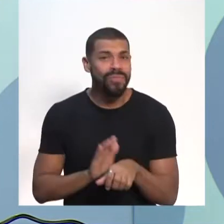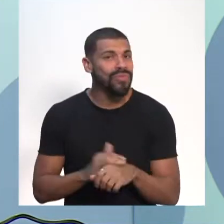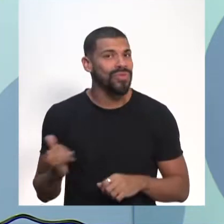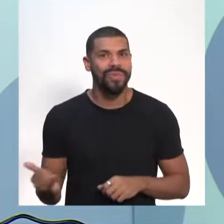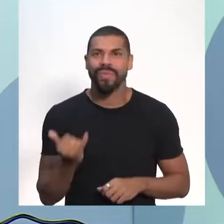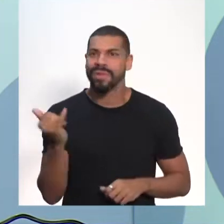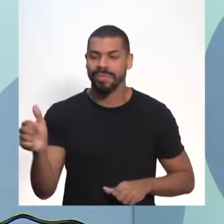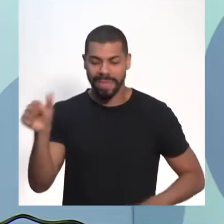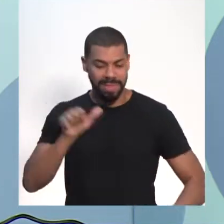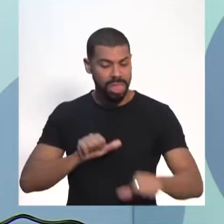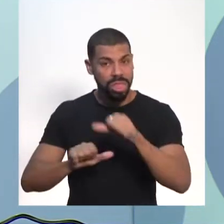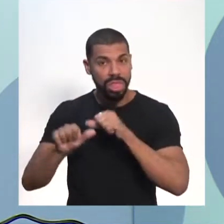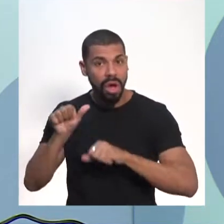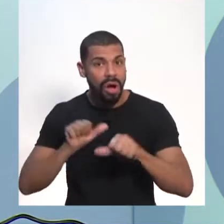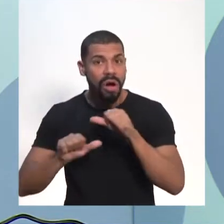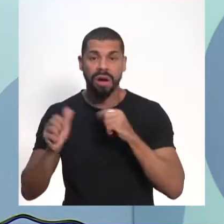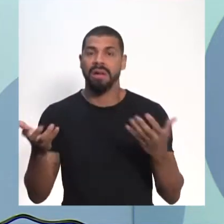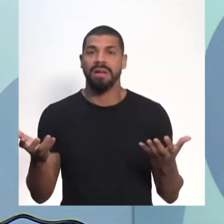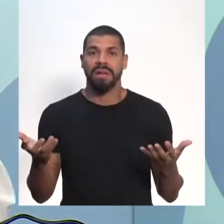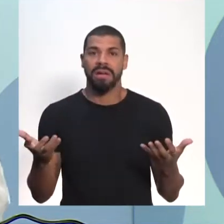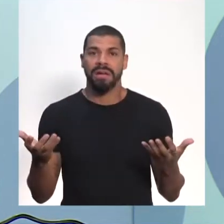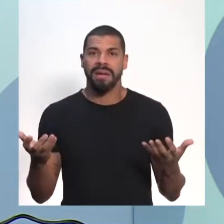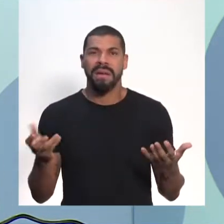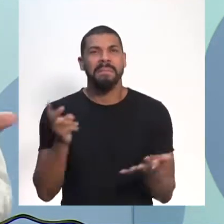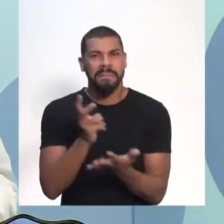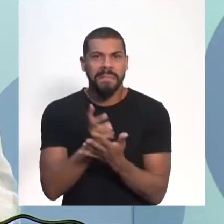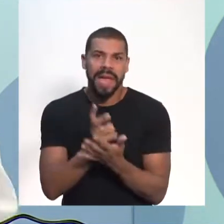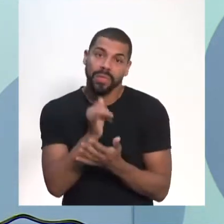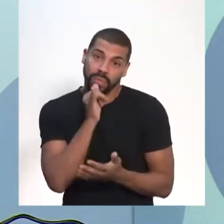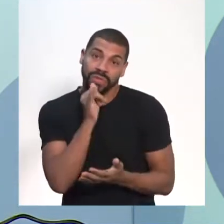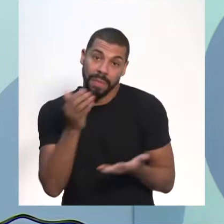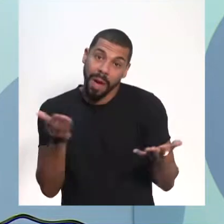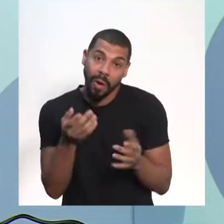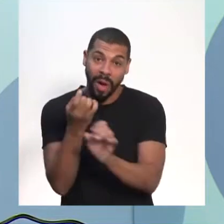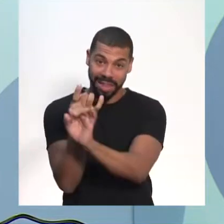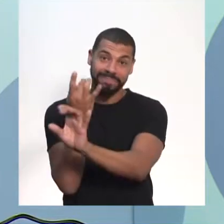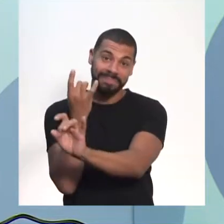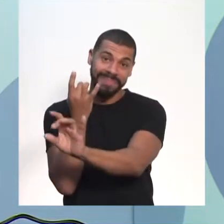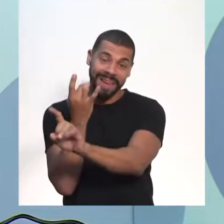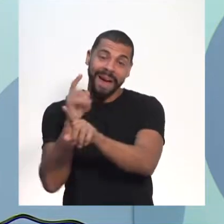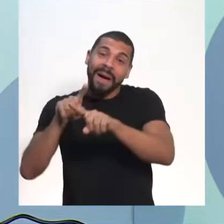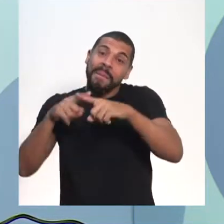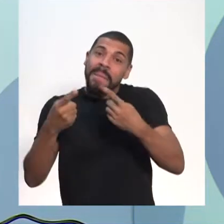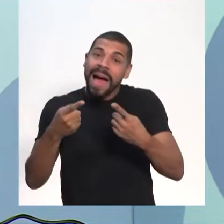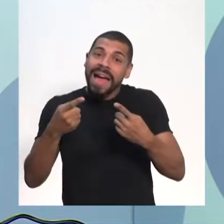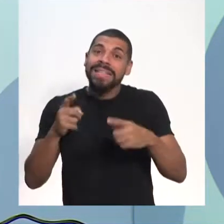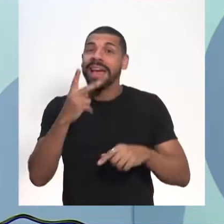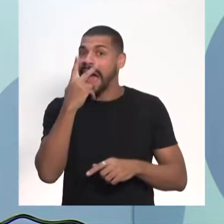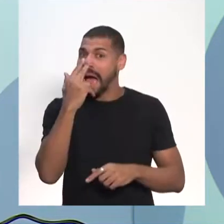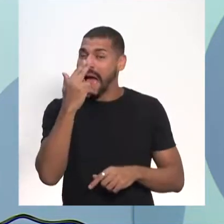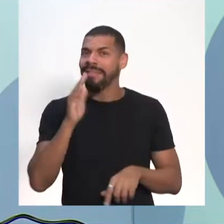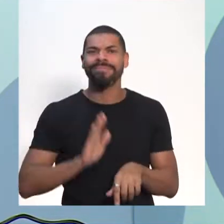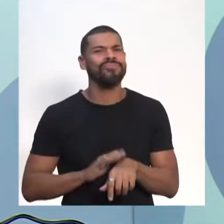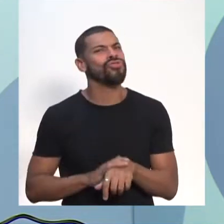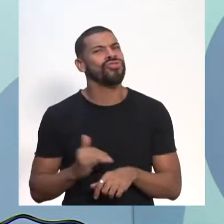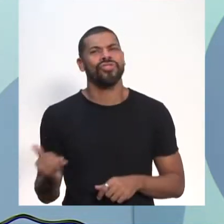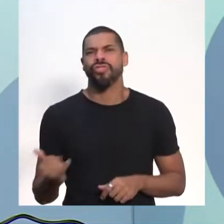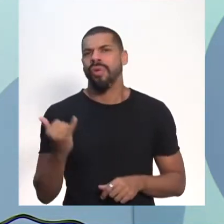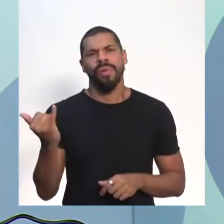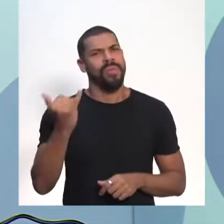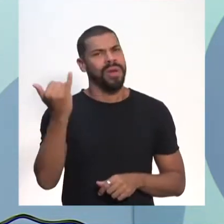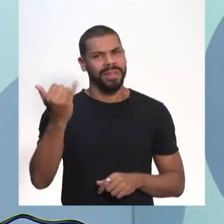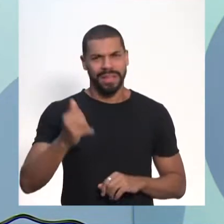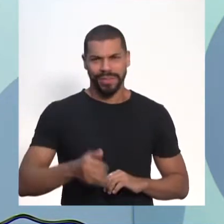fazer trocas, né? Mesmo que de maneira remota, né? Por meio de plataformas, mas essas trocas são